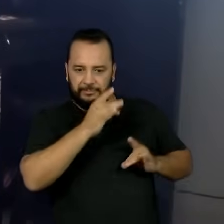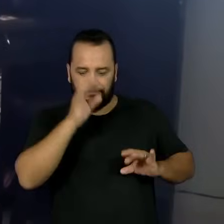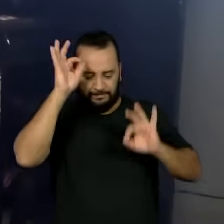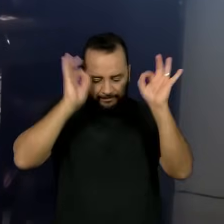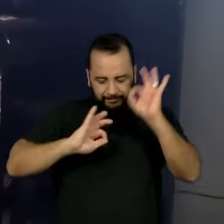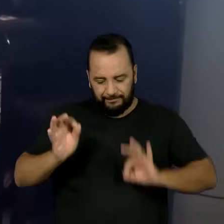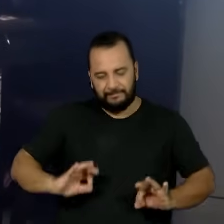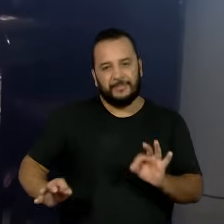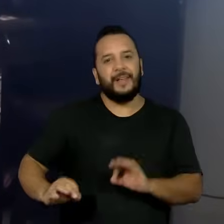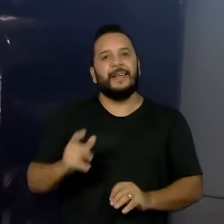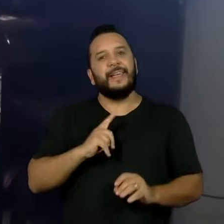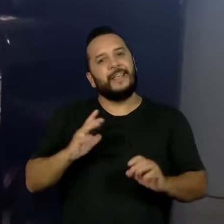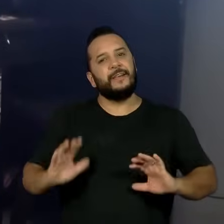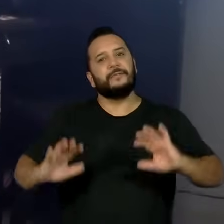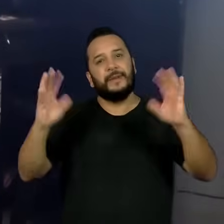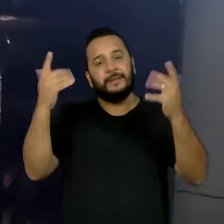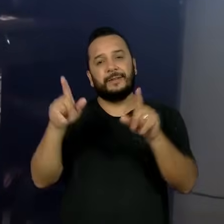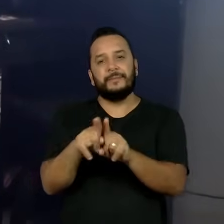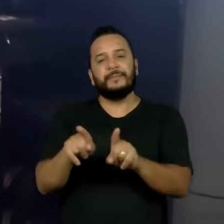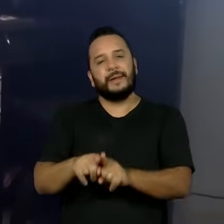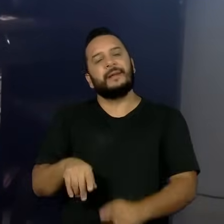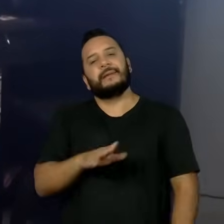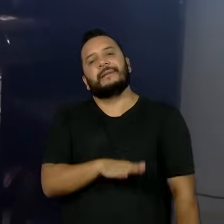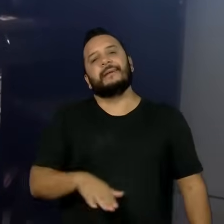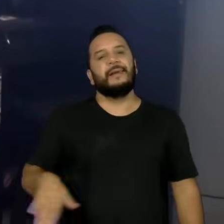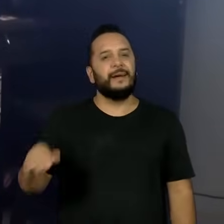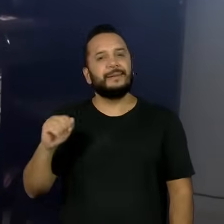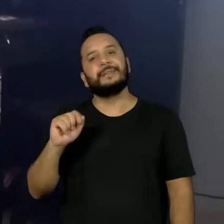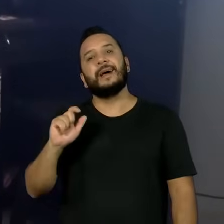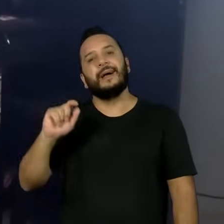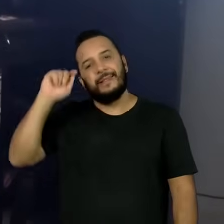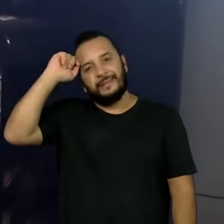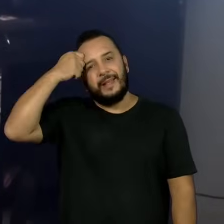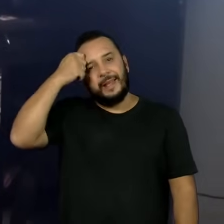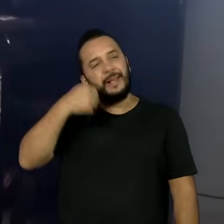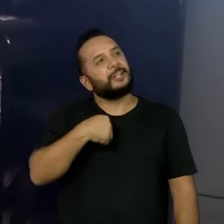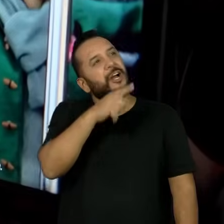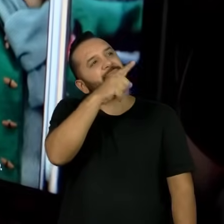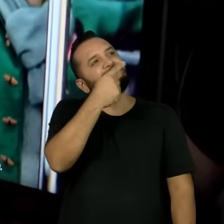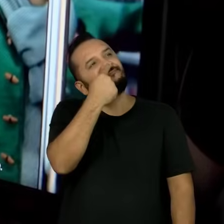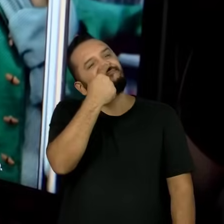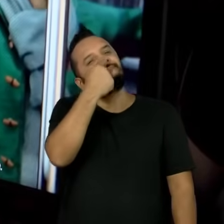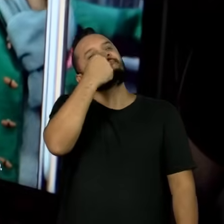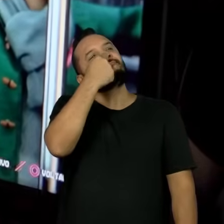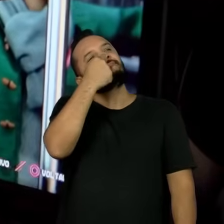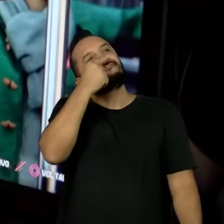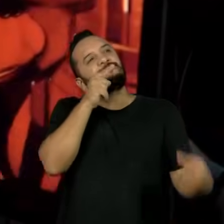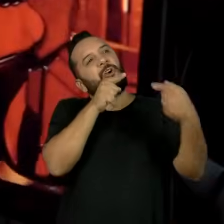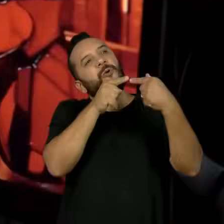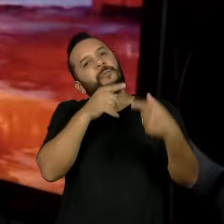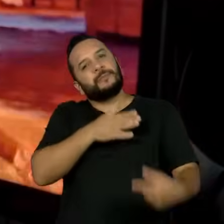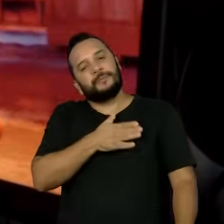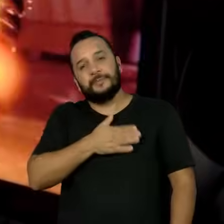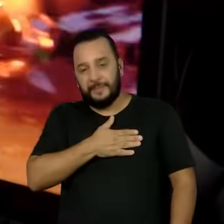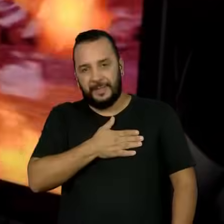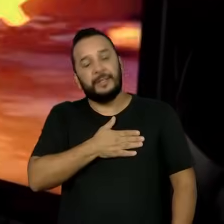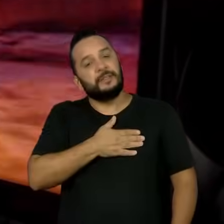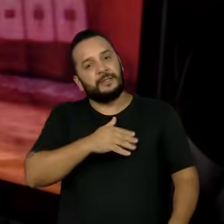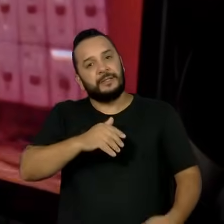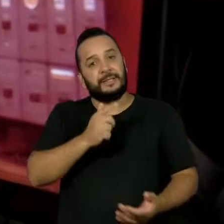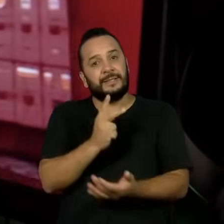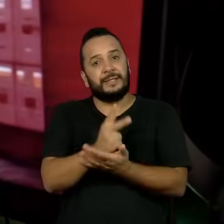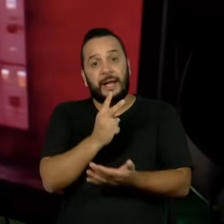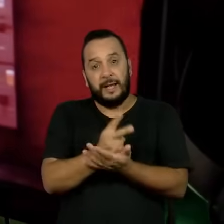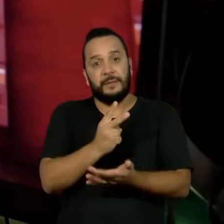crianças negras vão poder se identificar e poder jogar de uma maneira que não afete a sua autoestima.